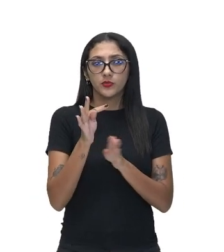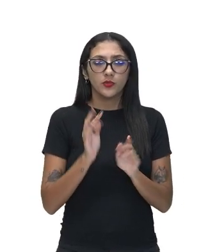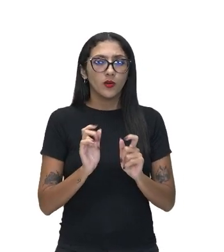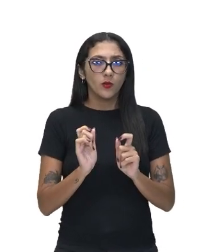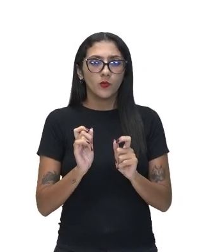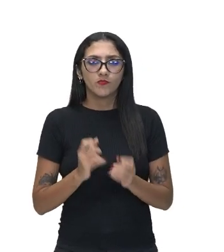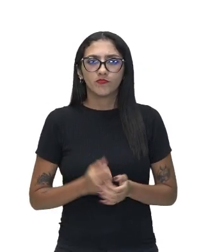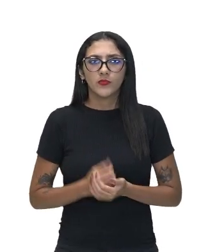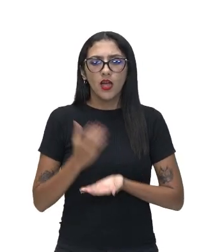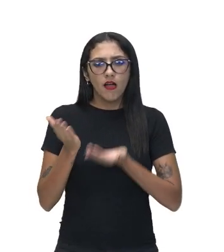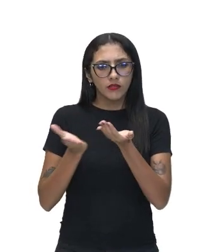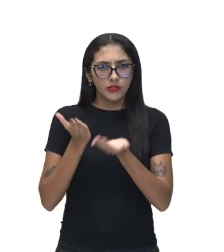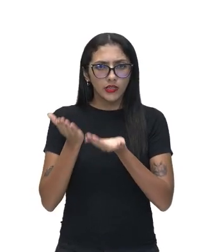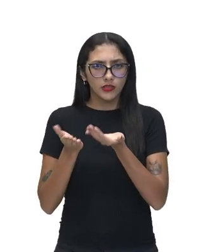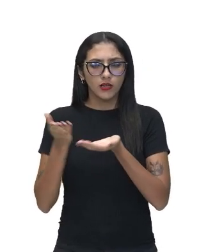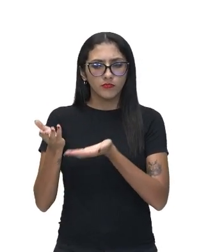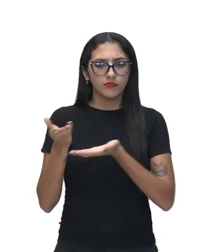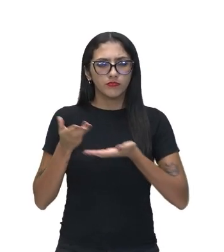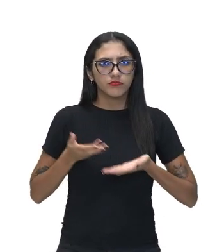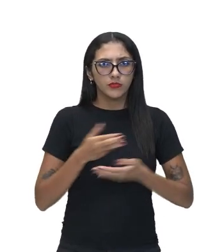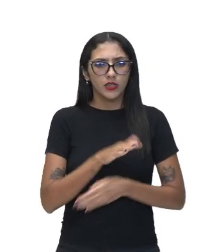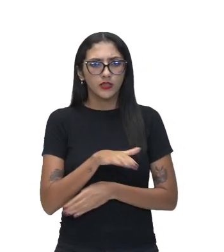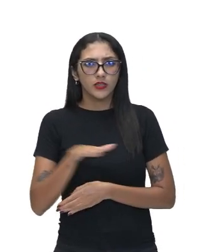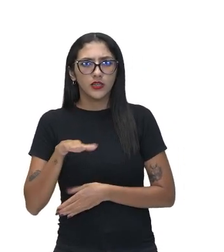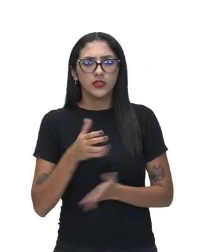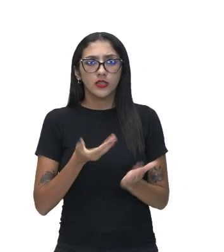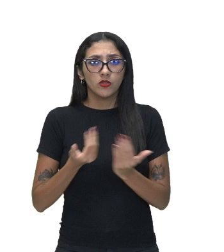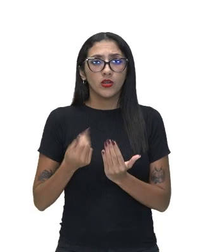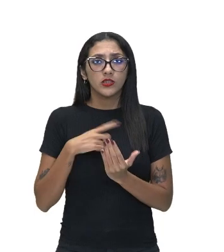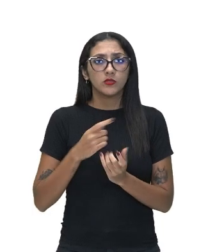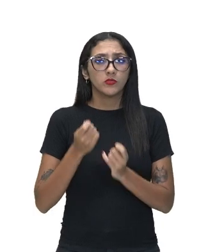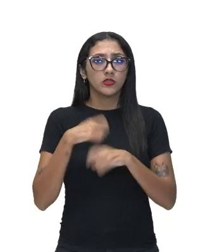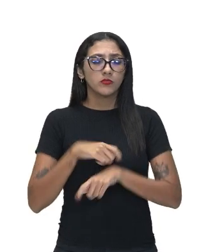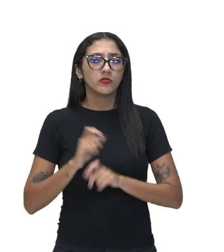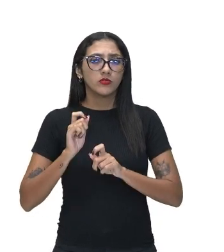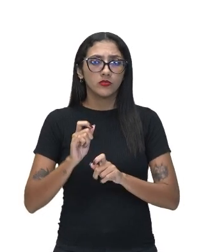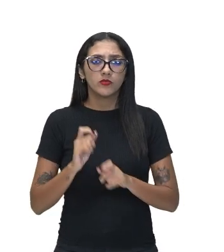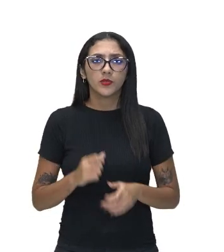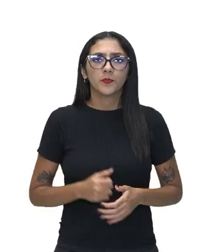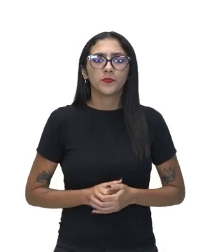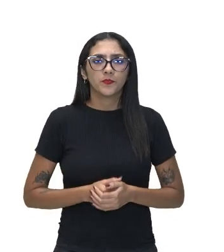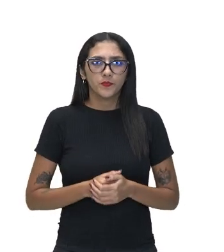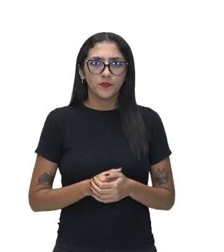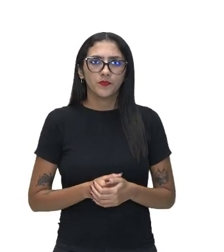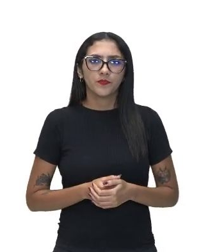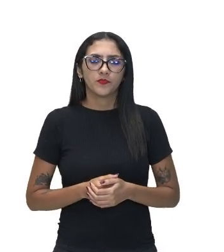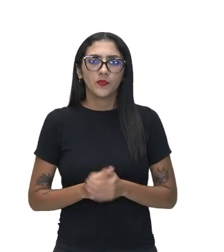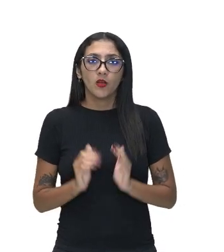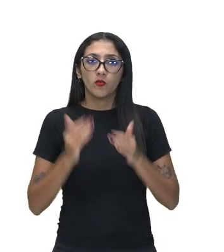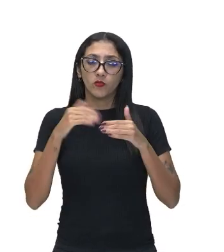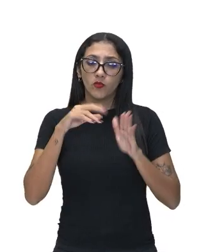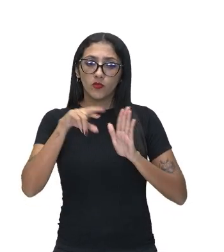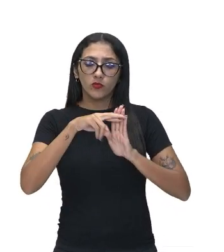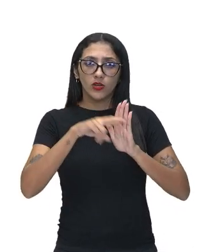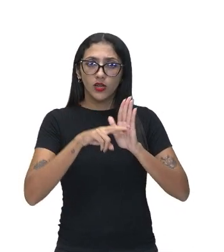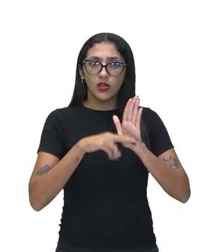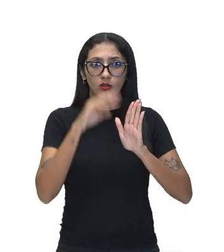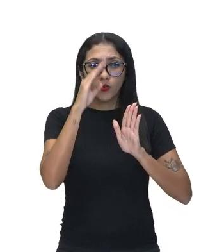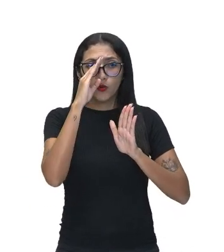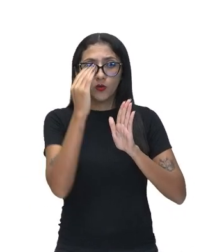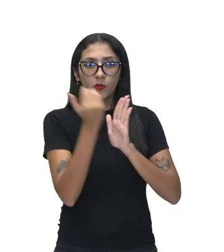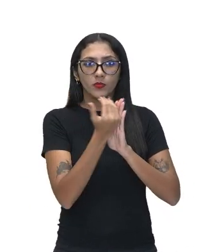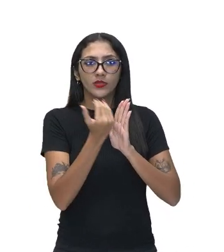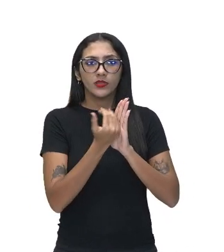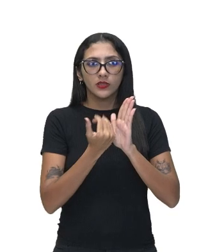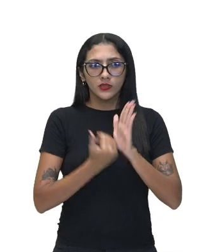Atender as crianças e adolescentes nas hipóteses previstas nos artigos 90 e 105, aplicando